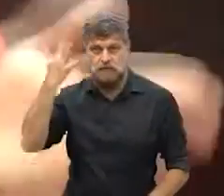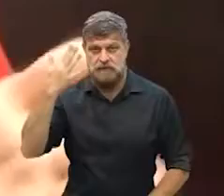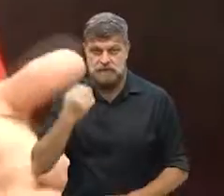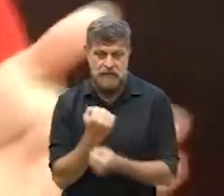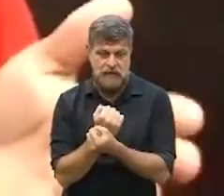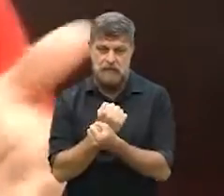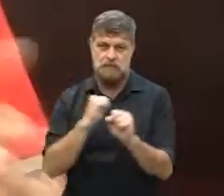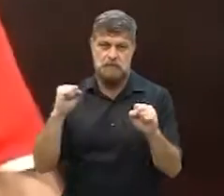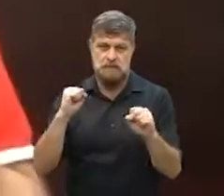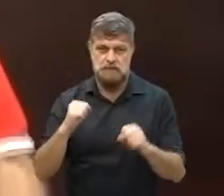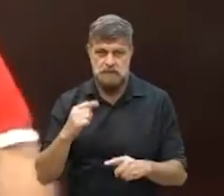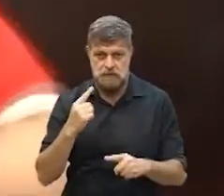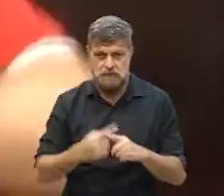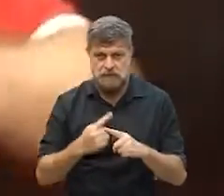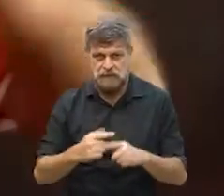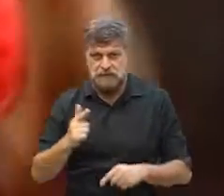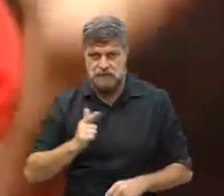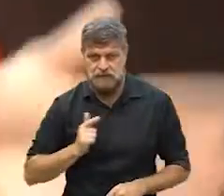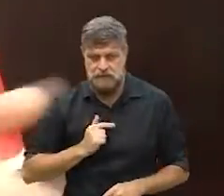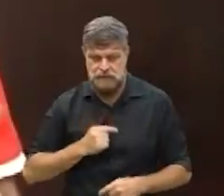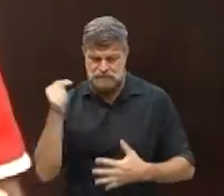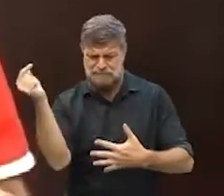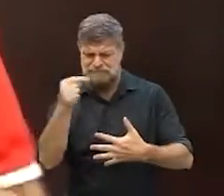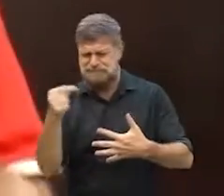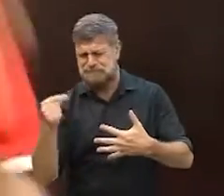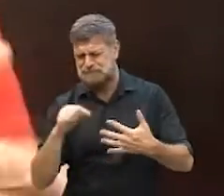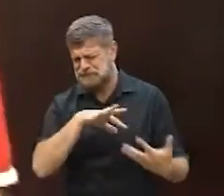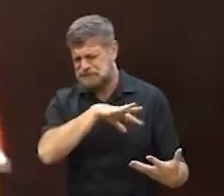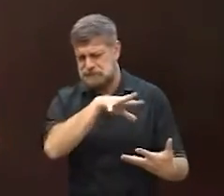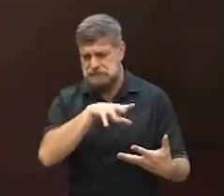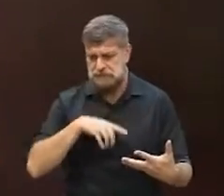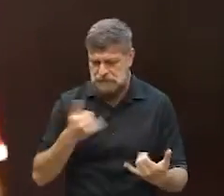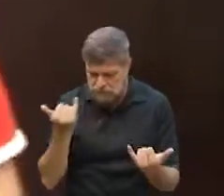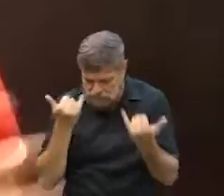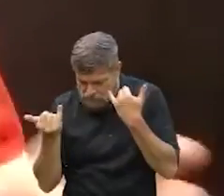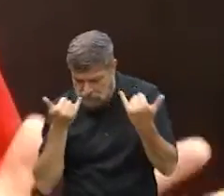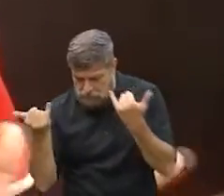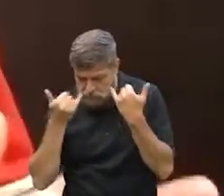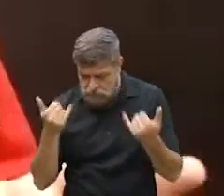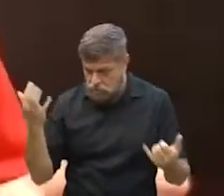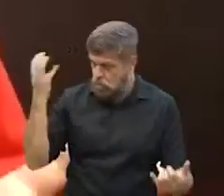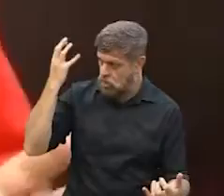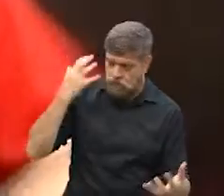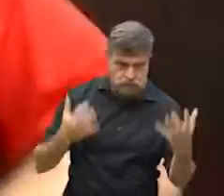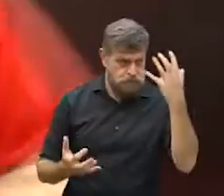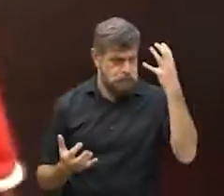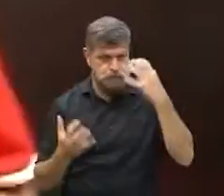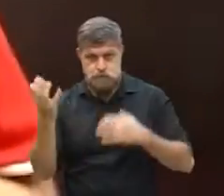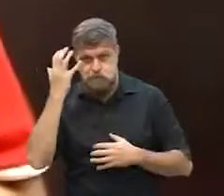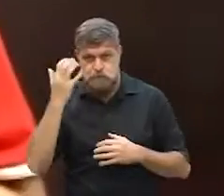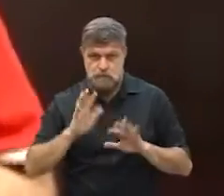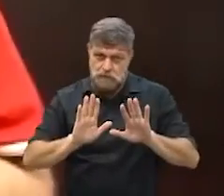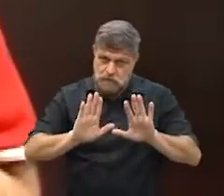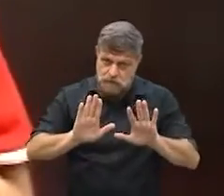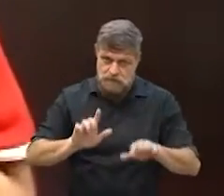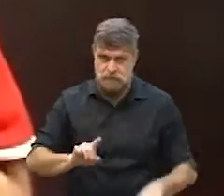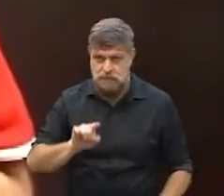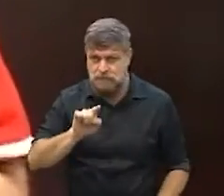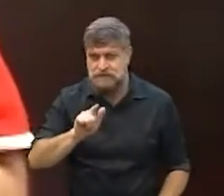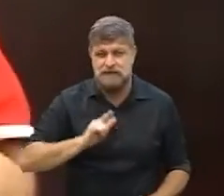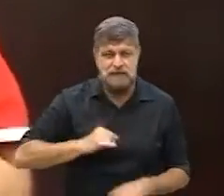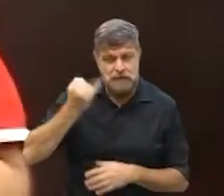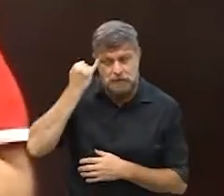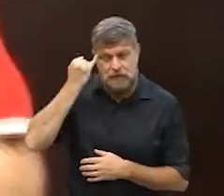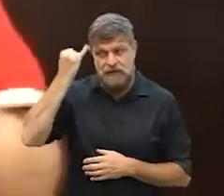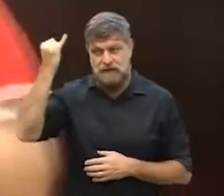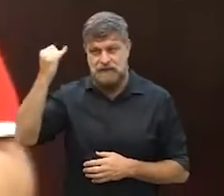é impossível, né? Você ter noção de tudo que está acontecendo no mundo, por mais informado que você seja. Agora, você